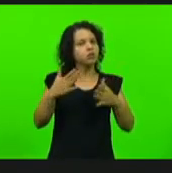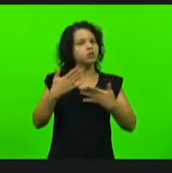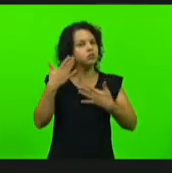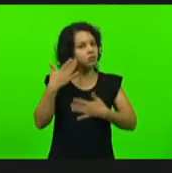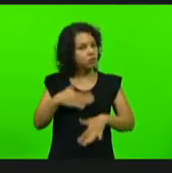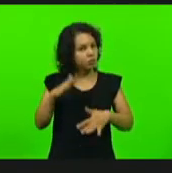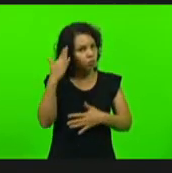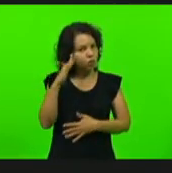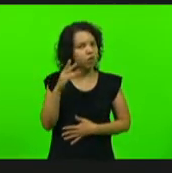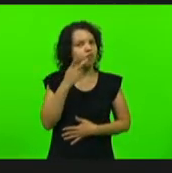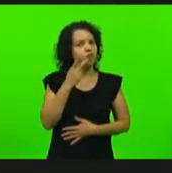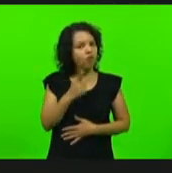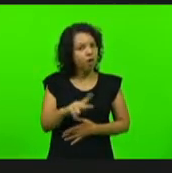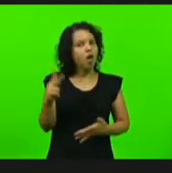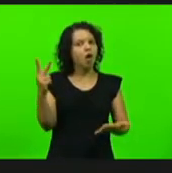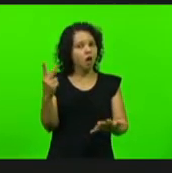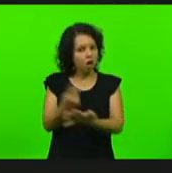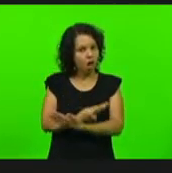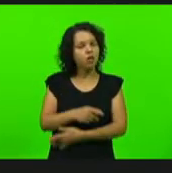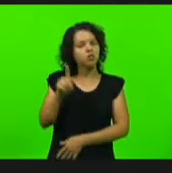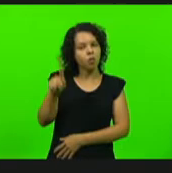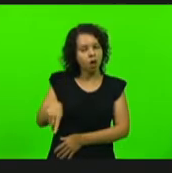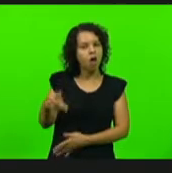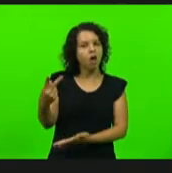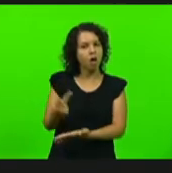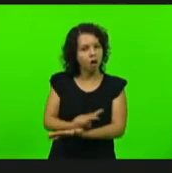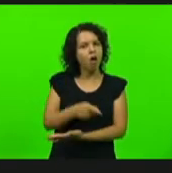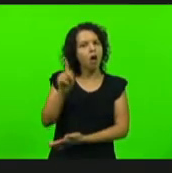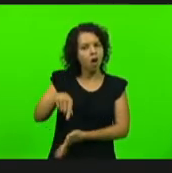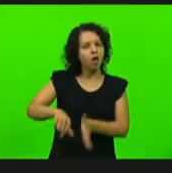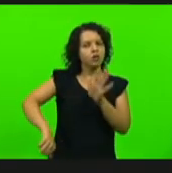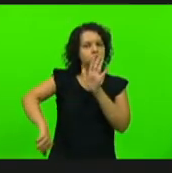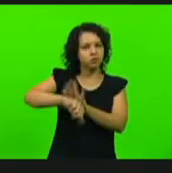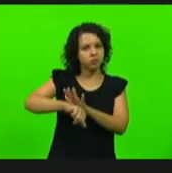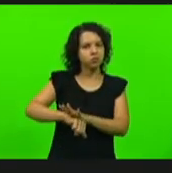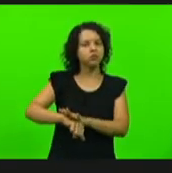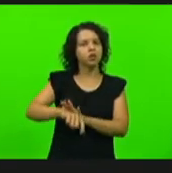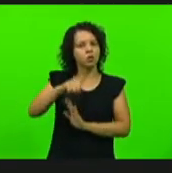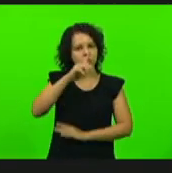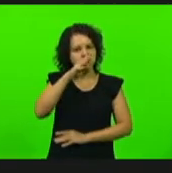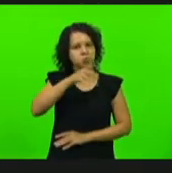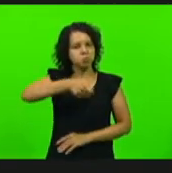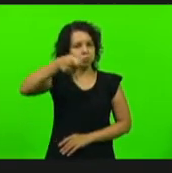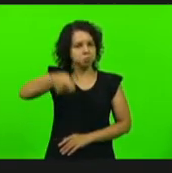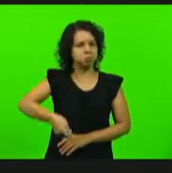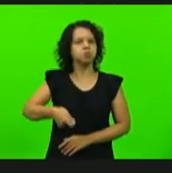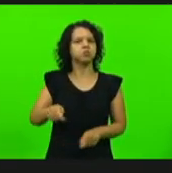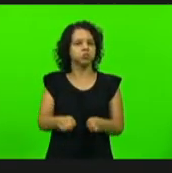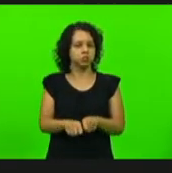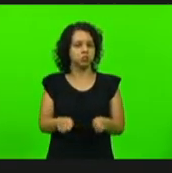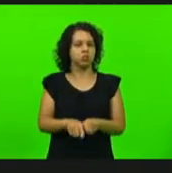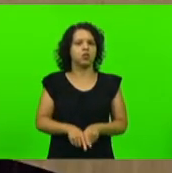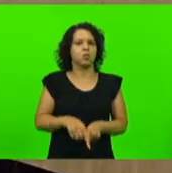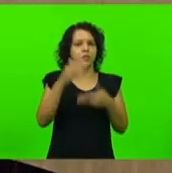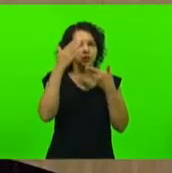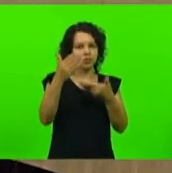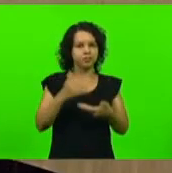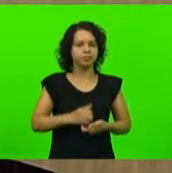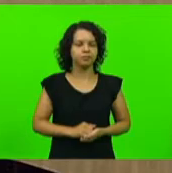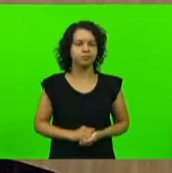de dizer que errado é errado, criminoso é criminoso e tirano é tirano. Muito obrigado, presidente.